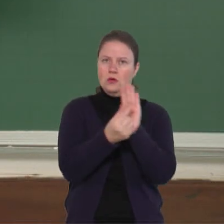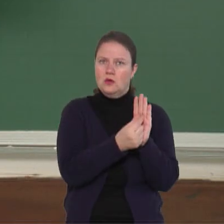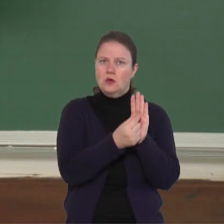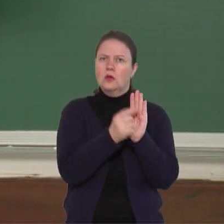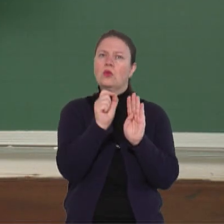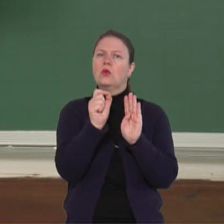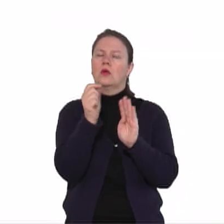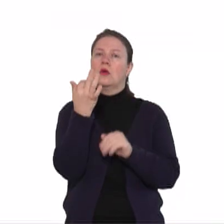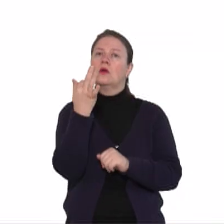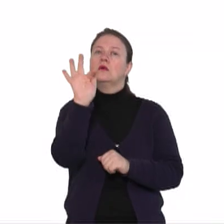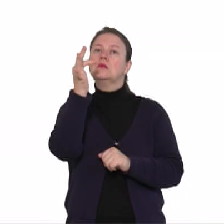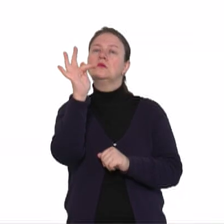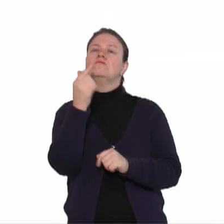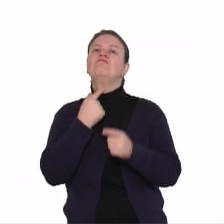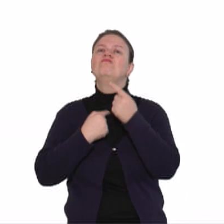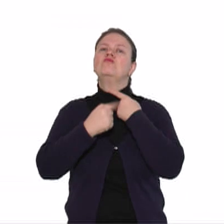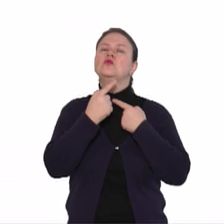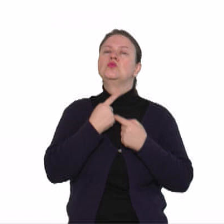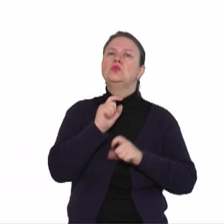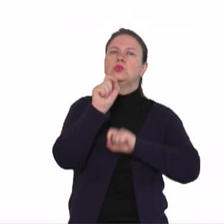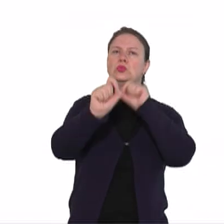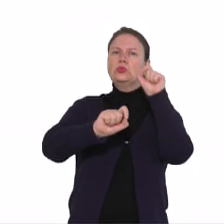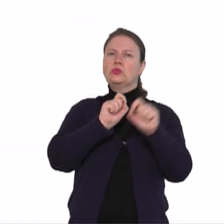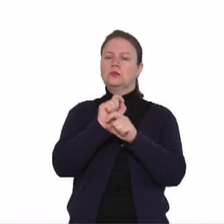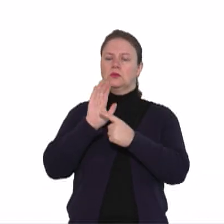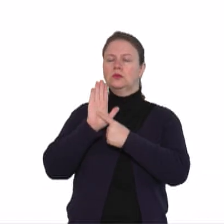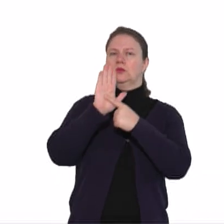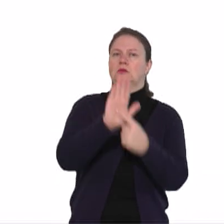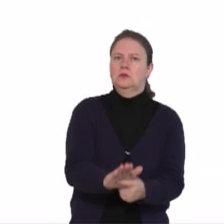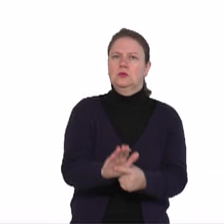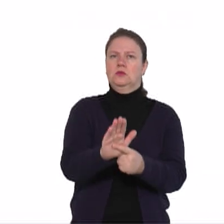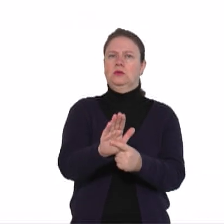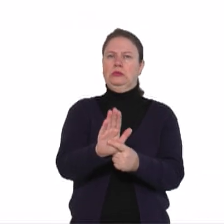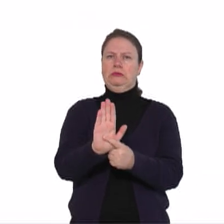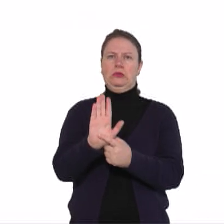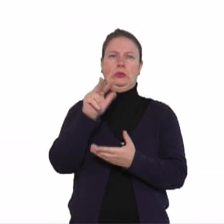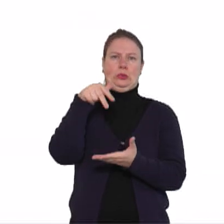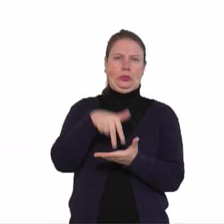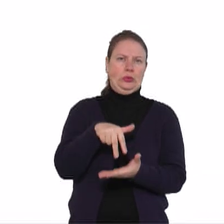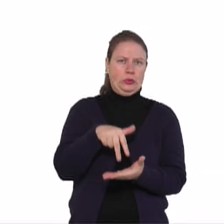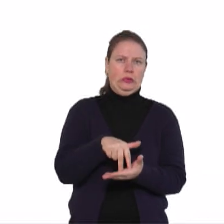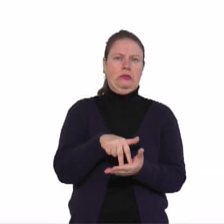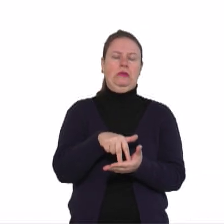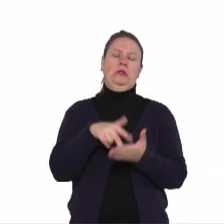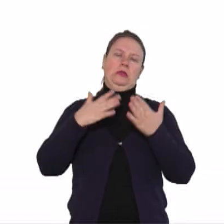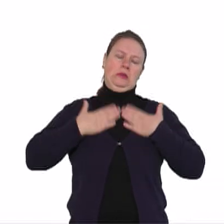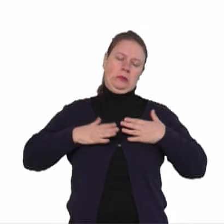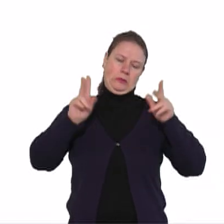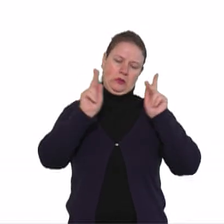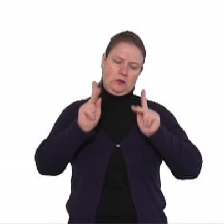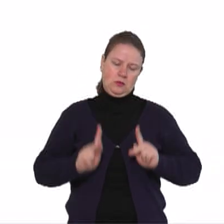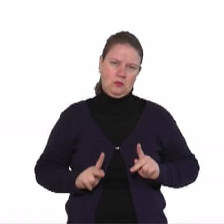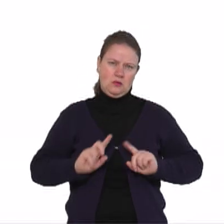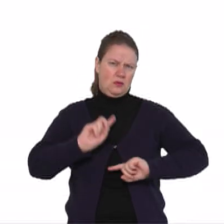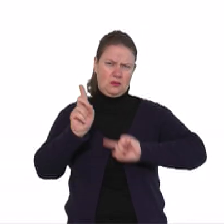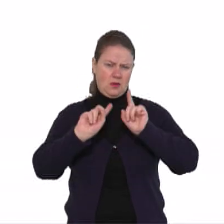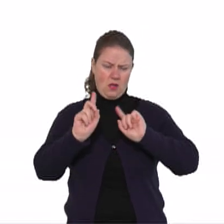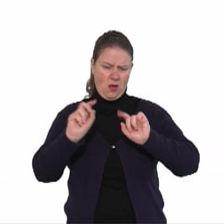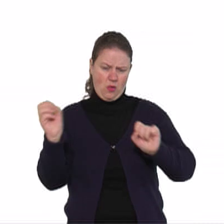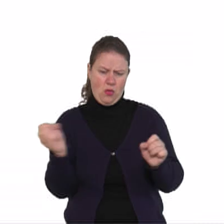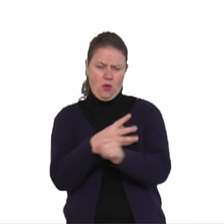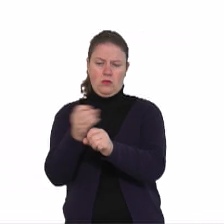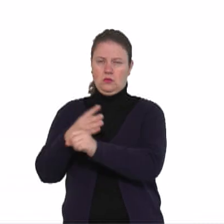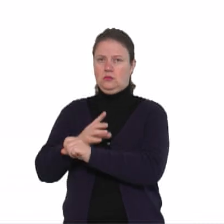desejada de qualquer grande coisa durável, deseja que seus representantes sejam conservadores e pacíficos, né? E não inovadores e turbulentos.